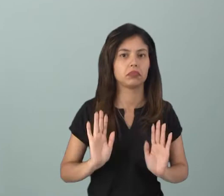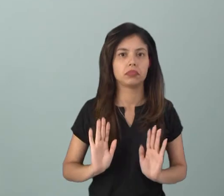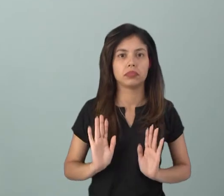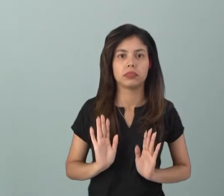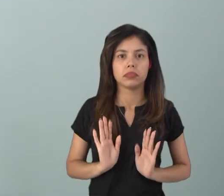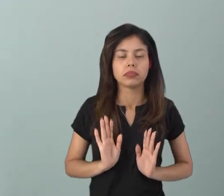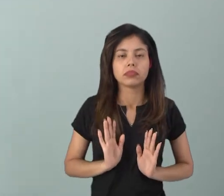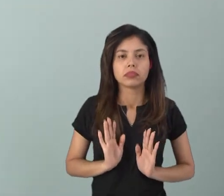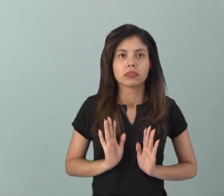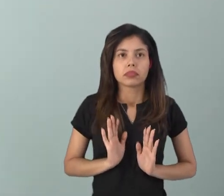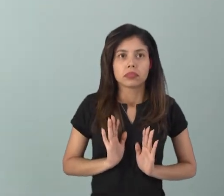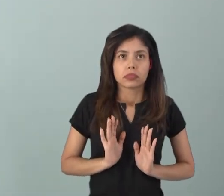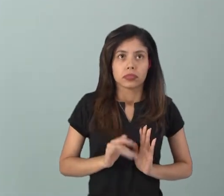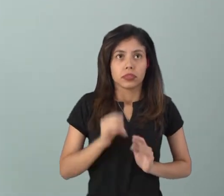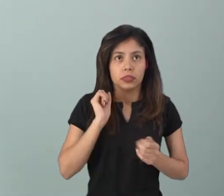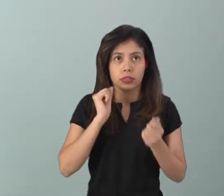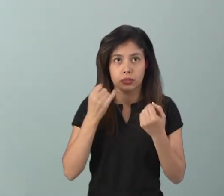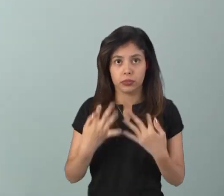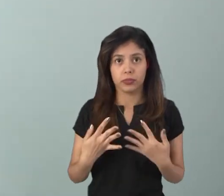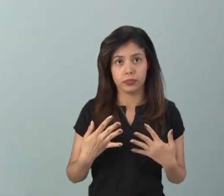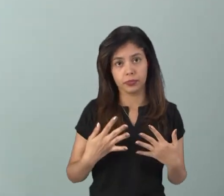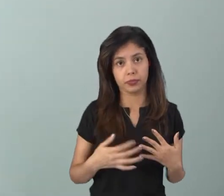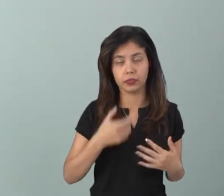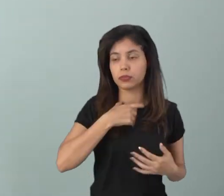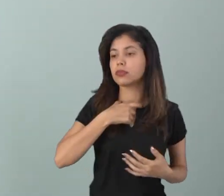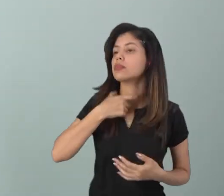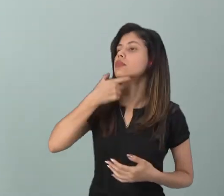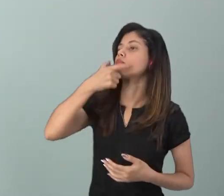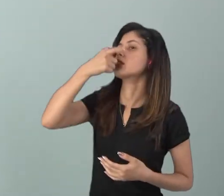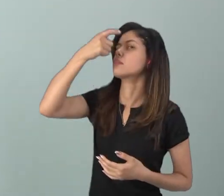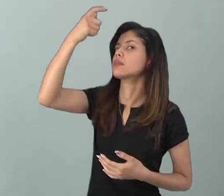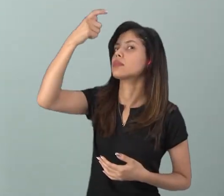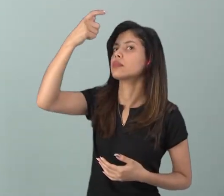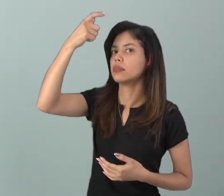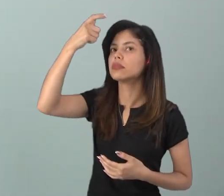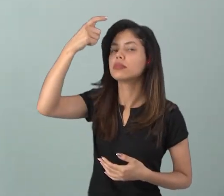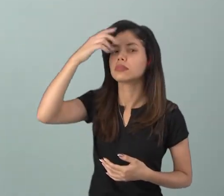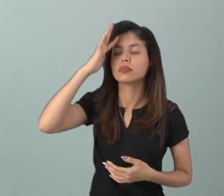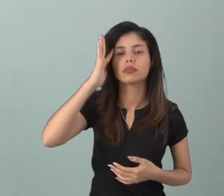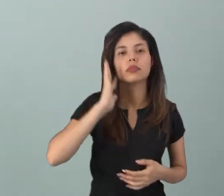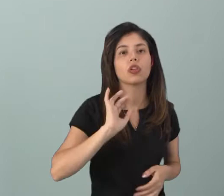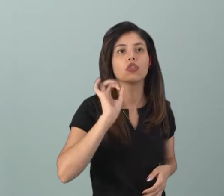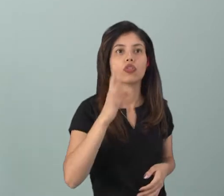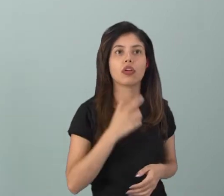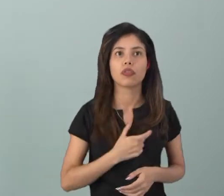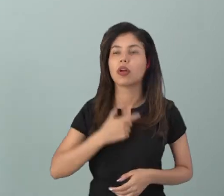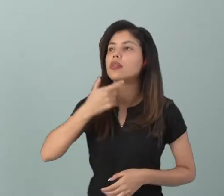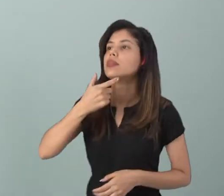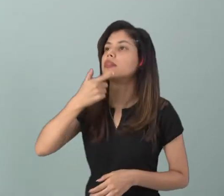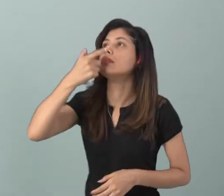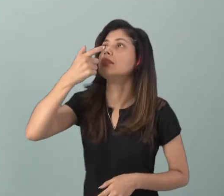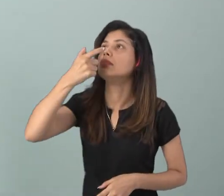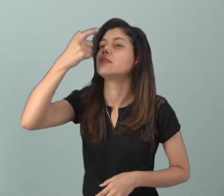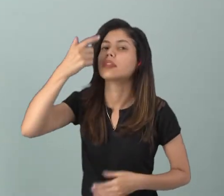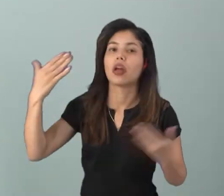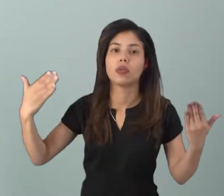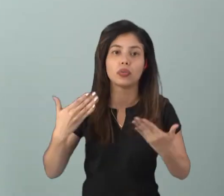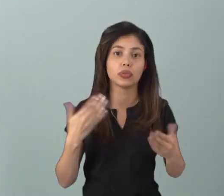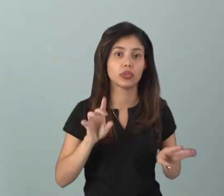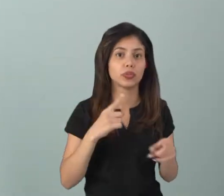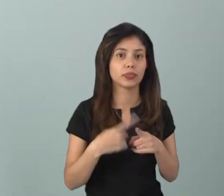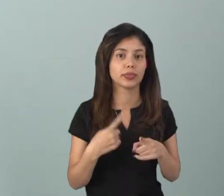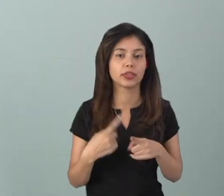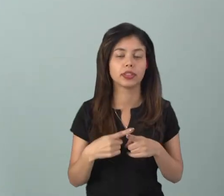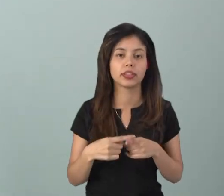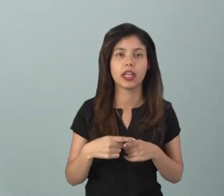atrofiando. Com isso, ele justificava, por exemplo, o pescoço da girafa. O pescoço da girafa só foi aumentando, só é do tamanho que é, porque